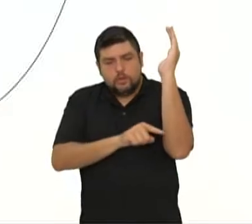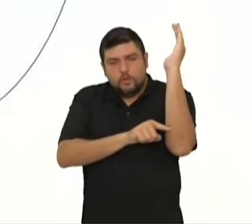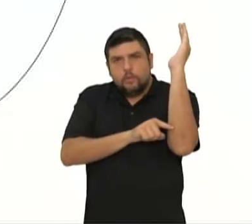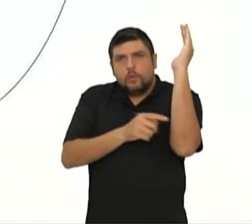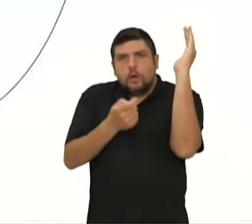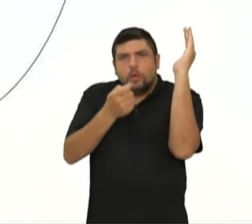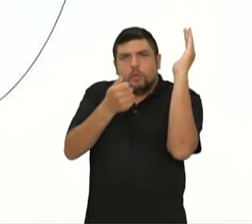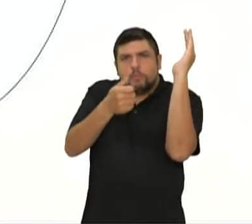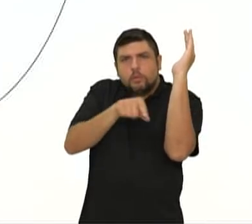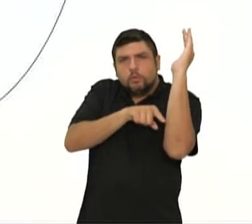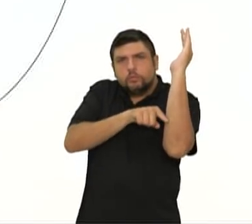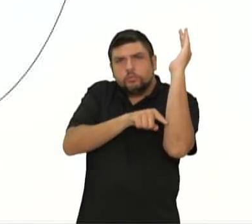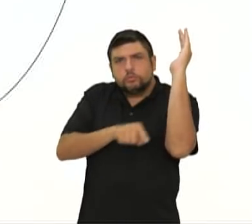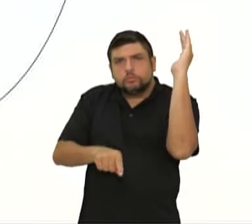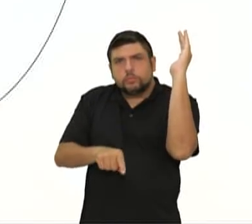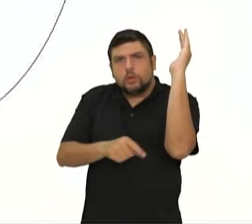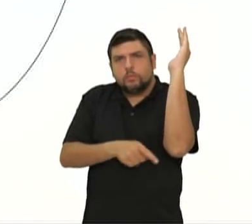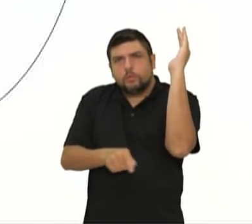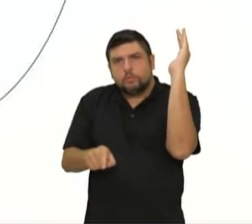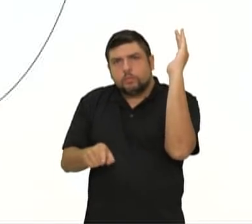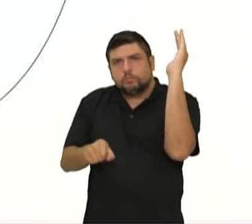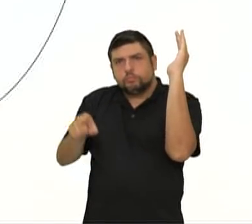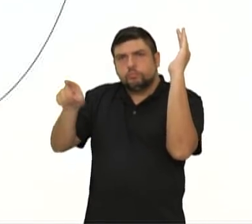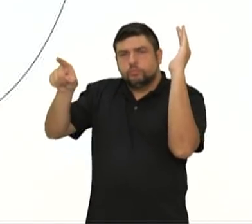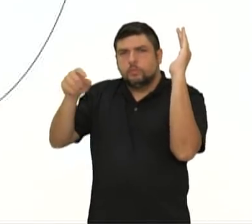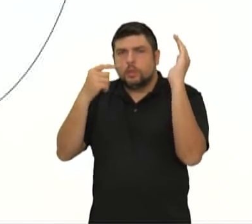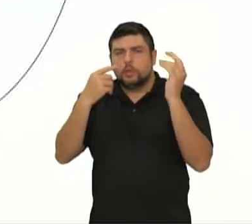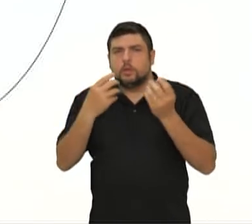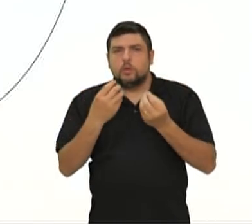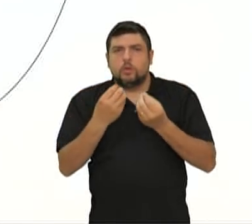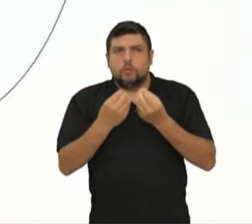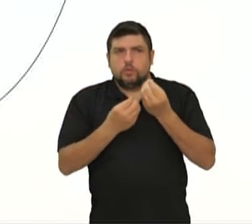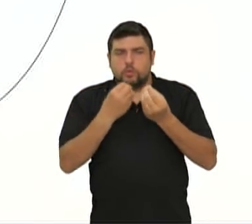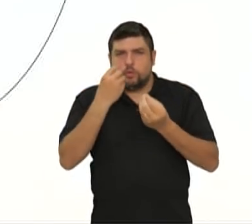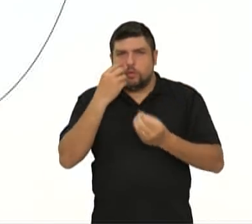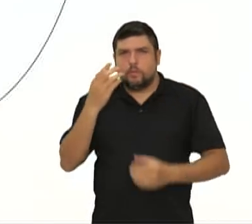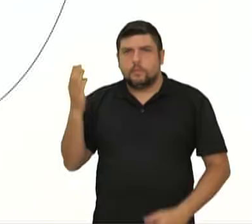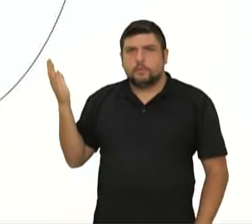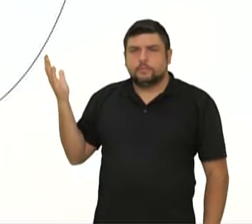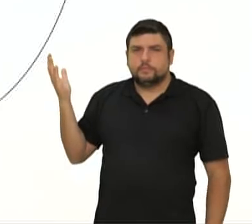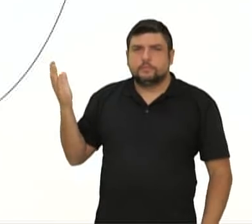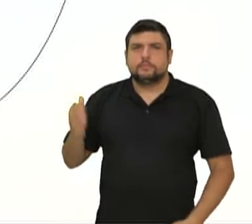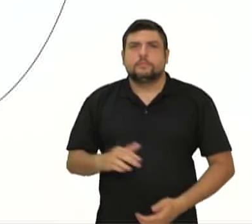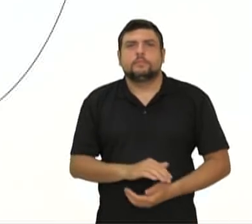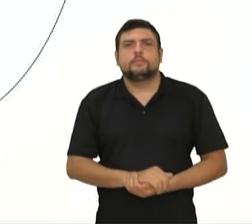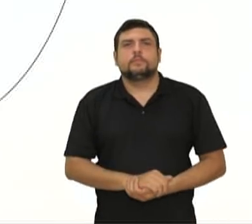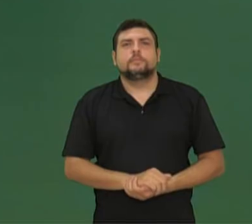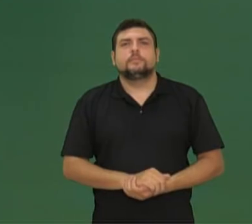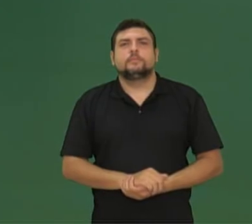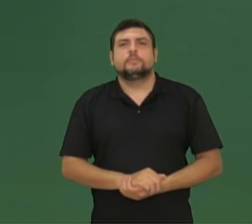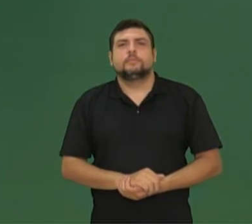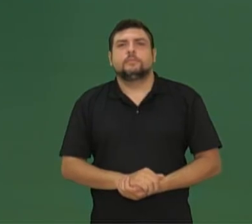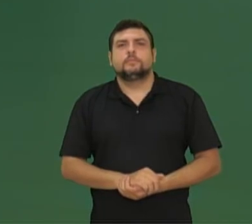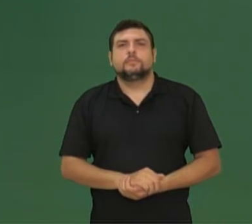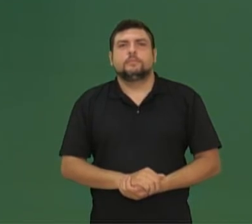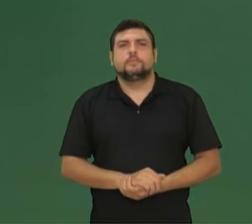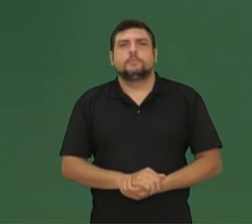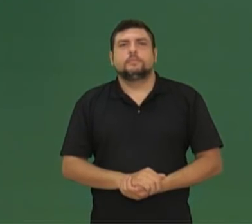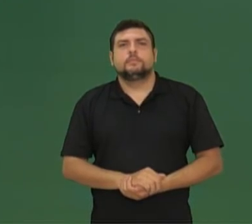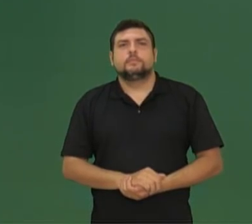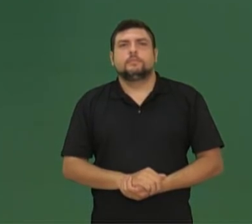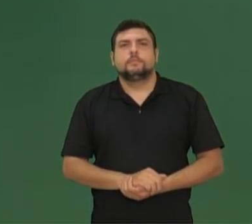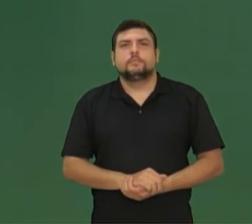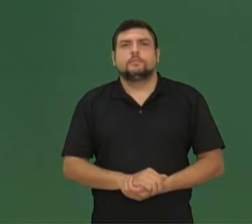minha função, a minha função linear aqui, né? E aqui a minha função modular, como que ela está acontecendo,